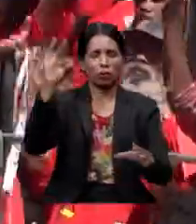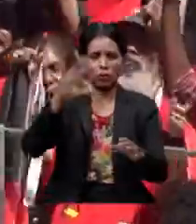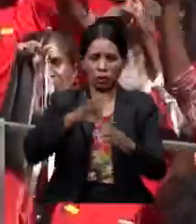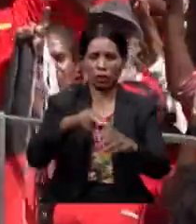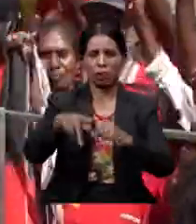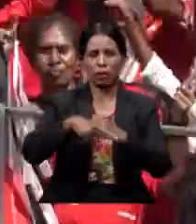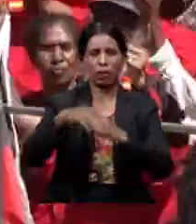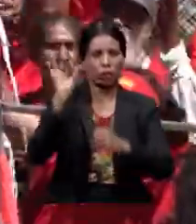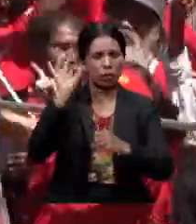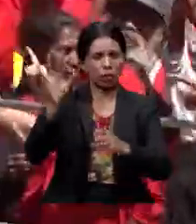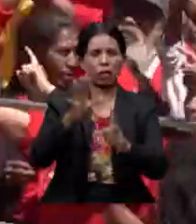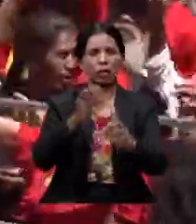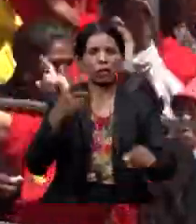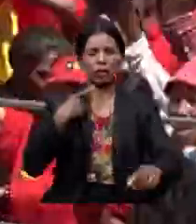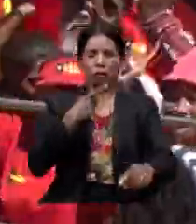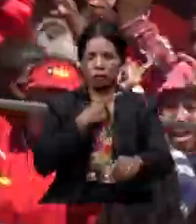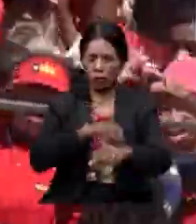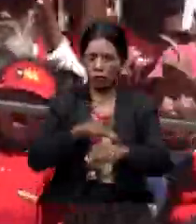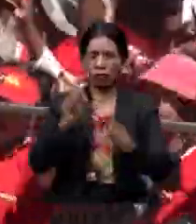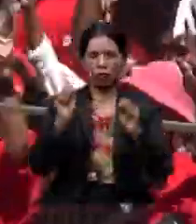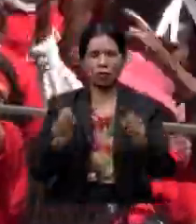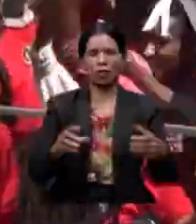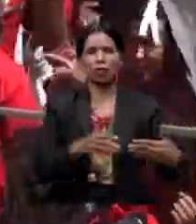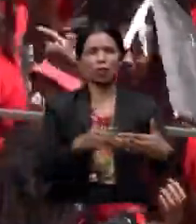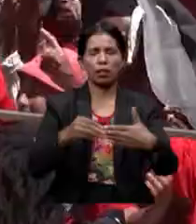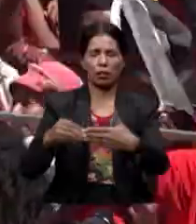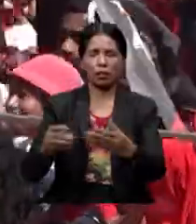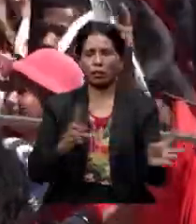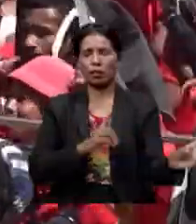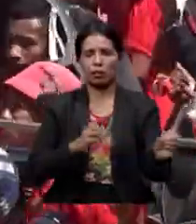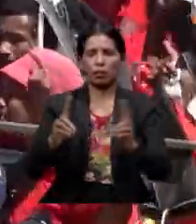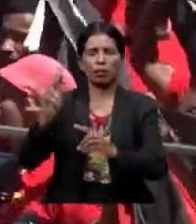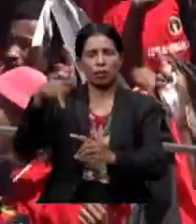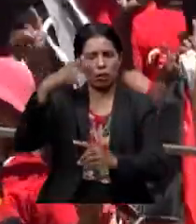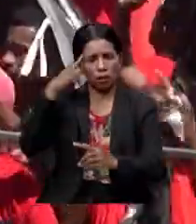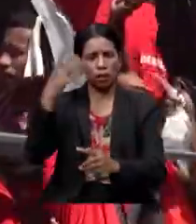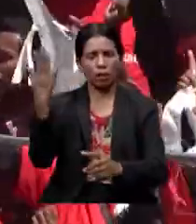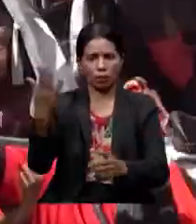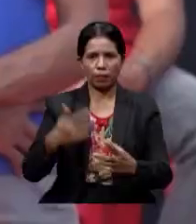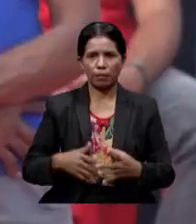ia eleição parlamentar ne, nune bele ukun hori implementa politika referem.